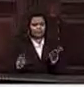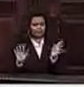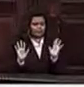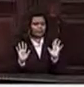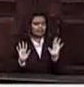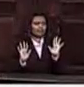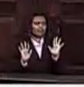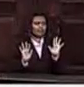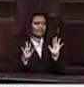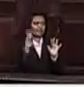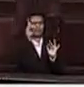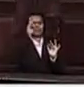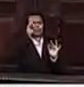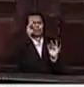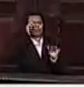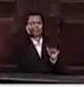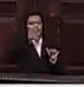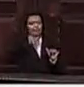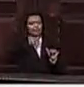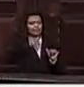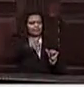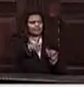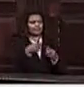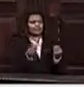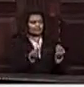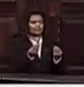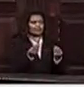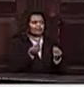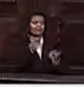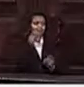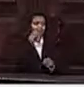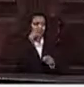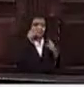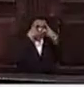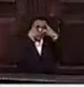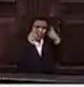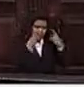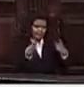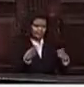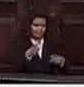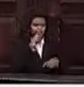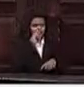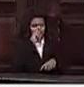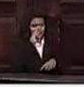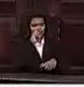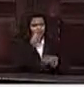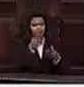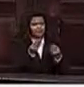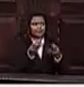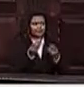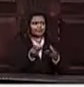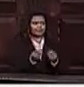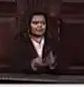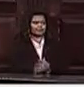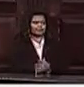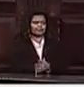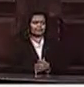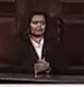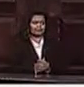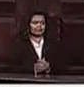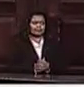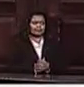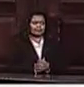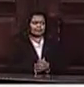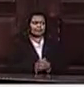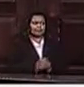Rio de Janeiro ou para visitarem o estado do Rio de Janeiro? Já que, lamentavelmente, o crime